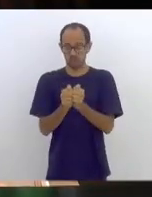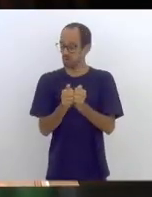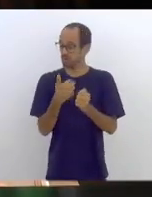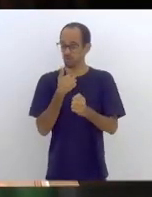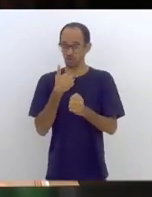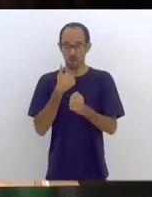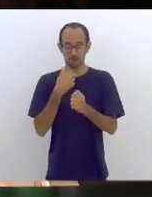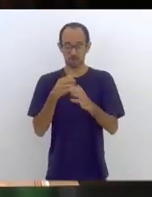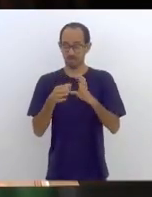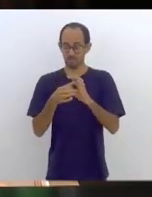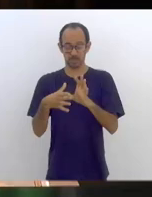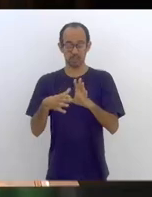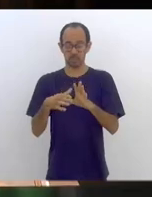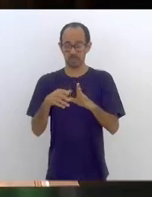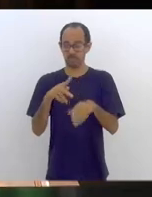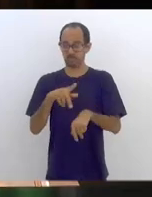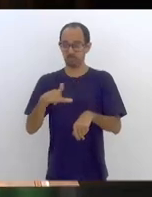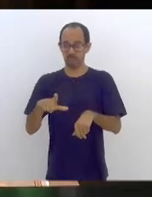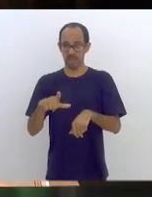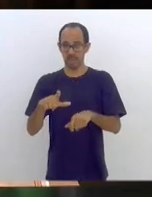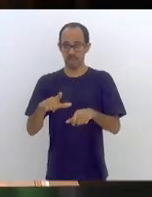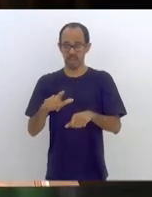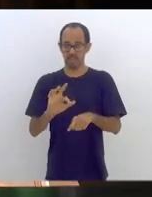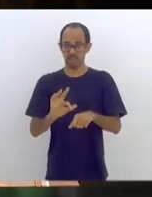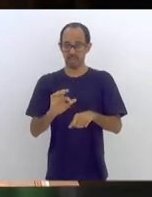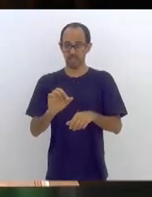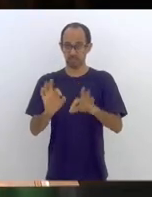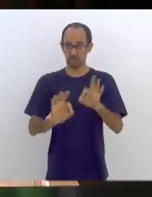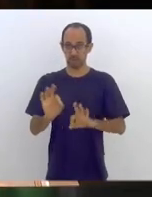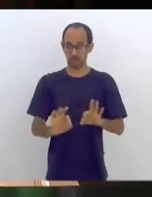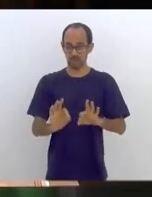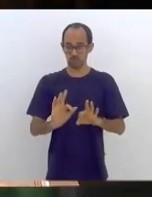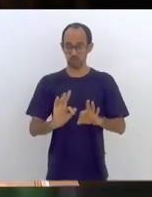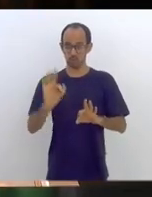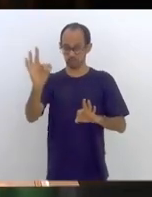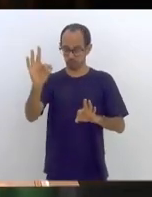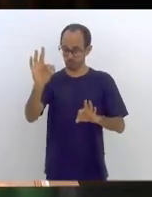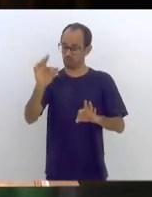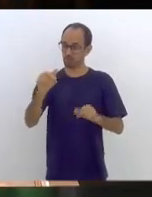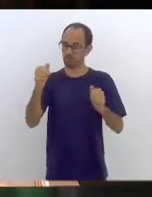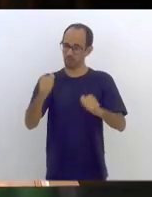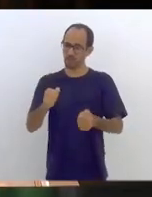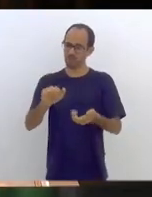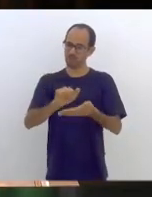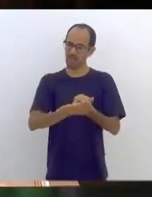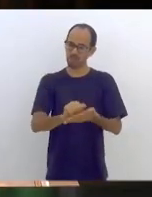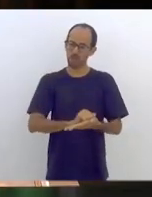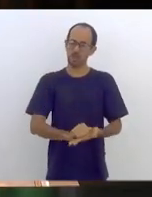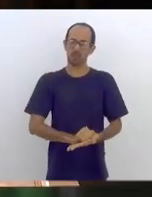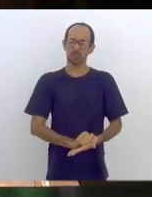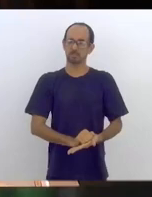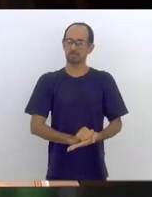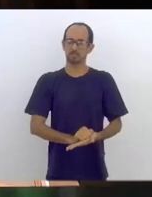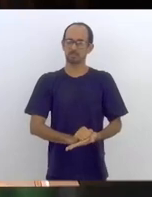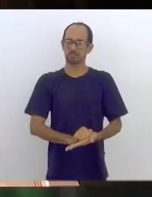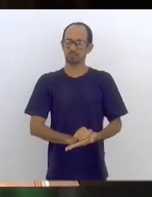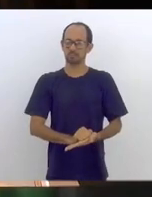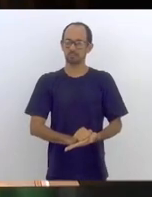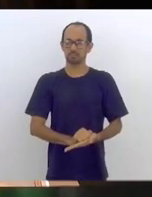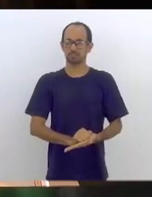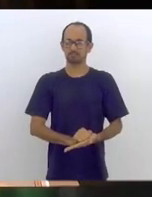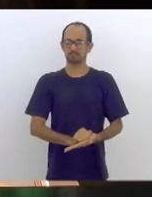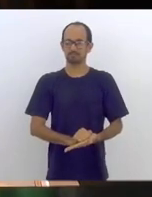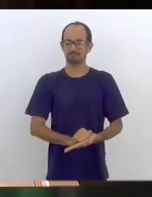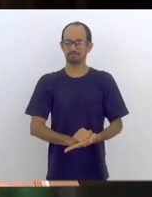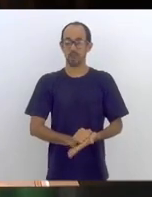que esses projetos de futuro possam ser encerrados. É